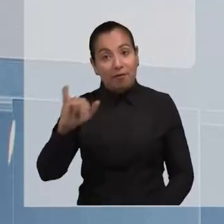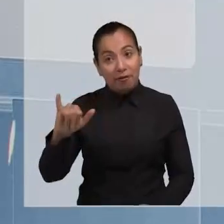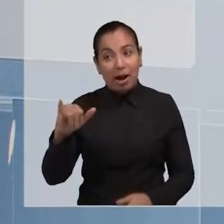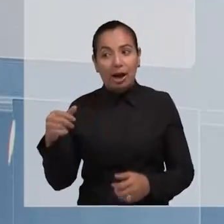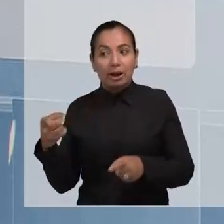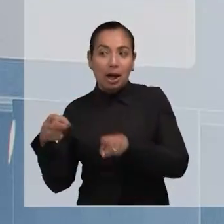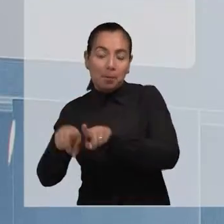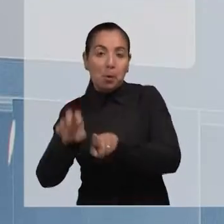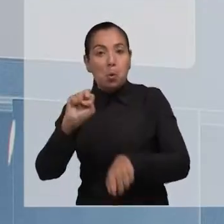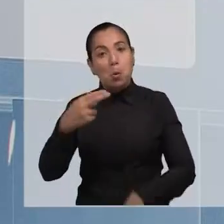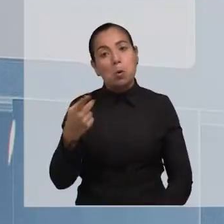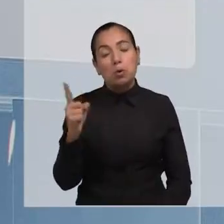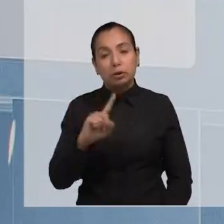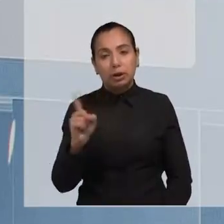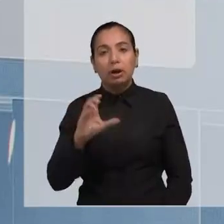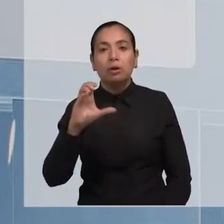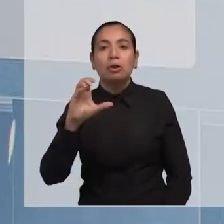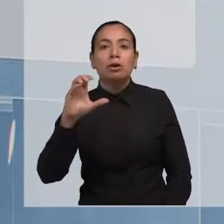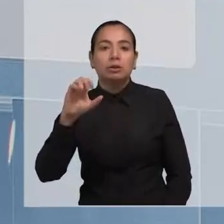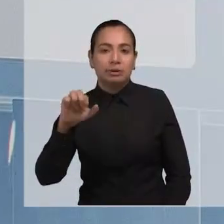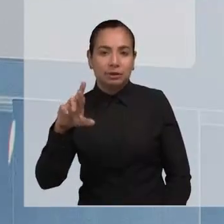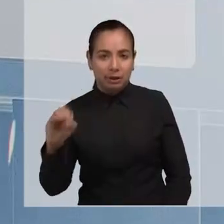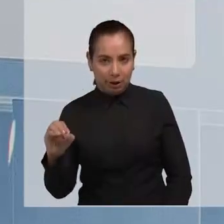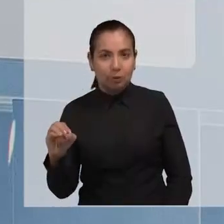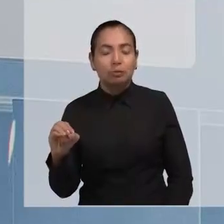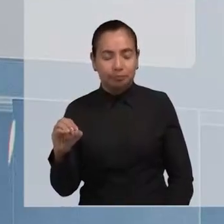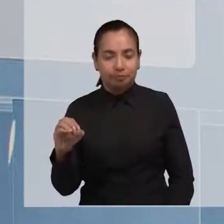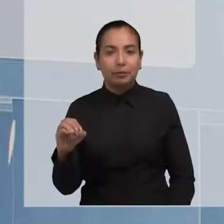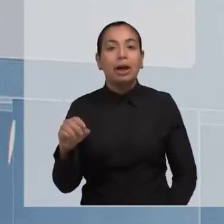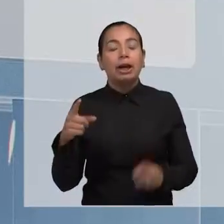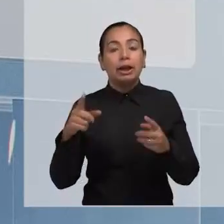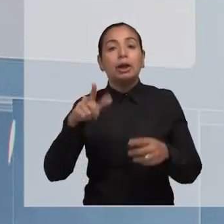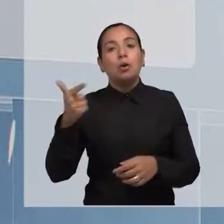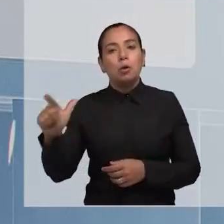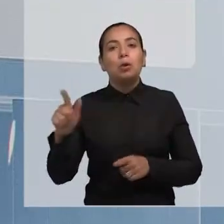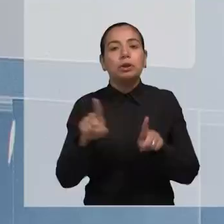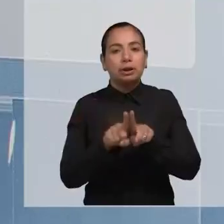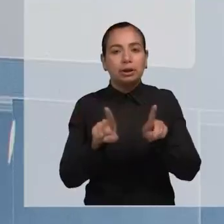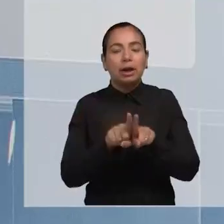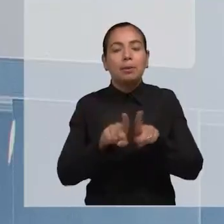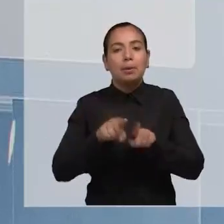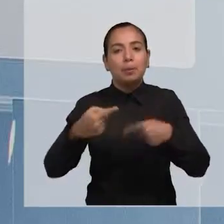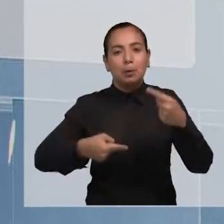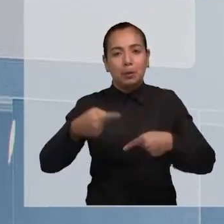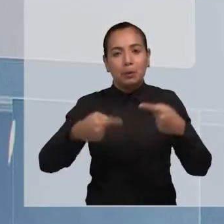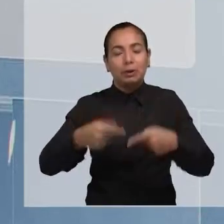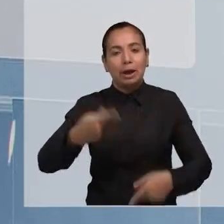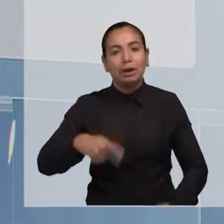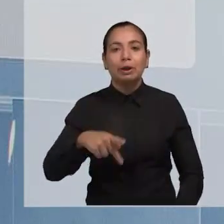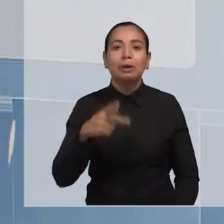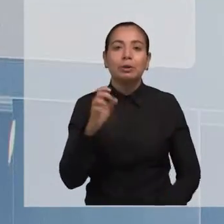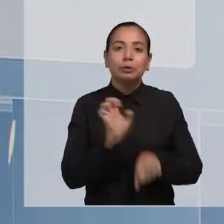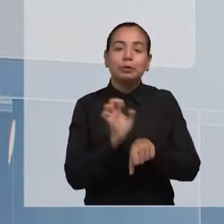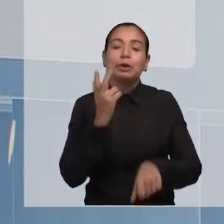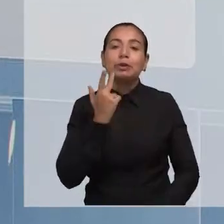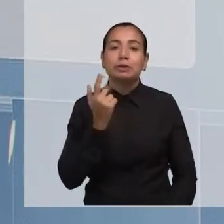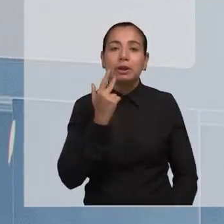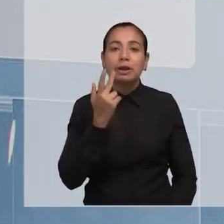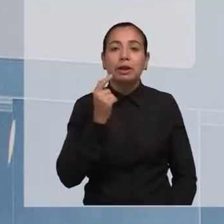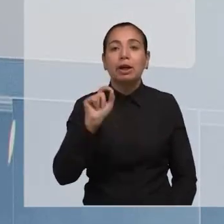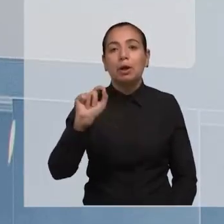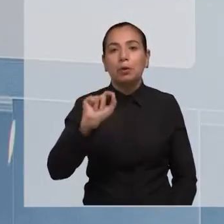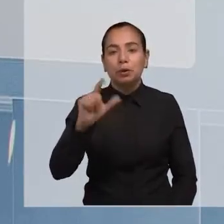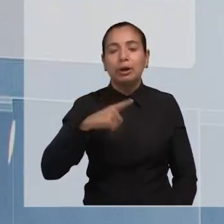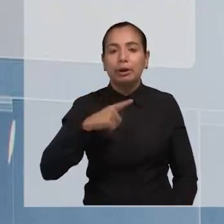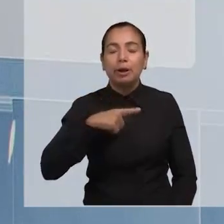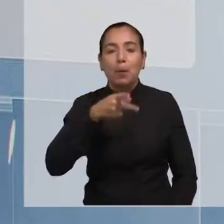Álvaro agora, Dias. No terceiro bloco, Marina, Álvaro Dias, e também da nossa política tupiniquim aqui do estado do Ceará, a questão aqui